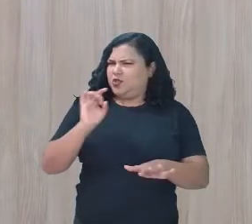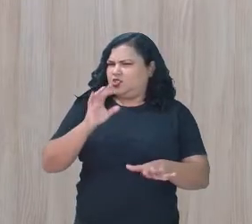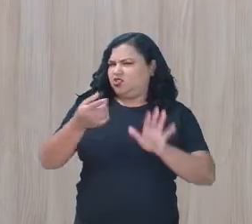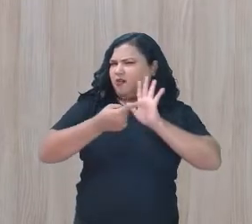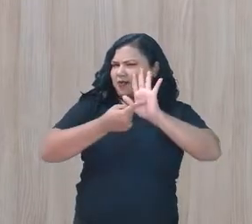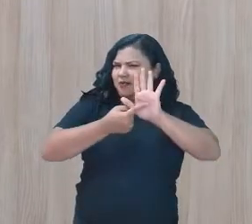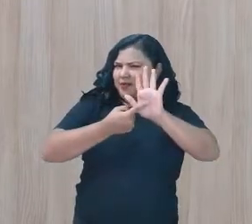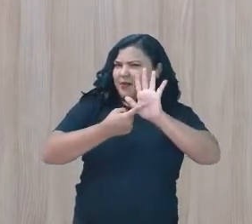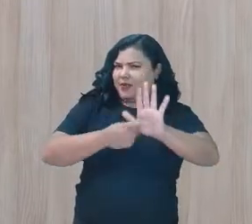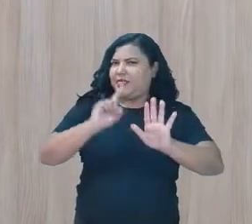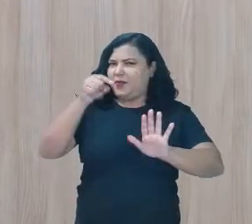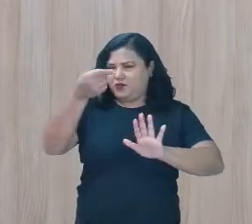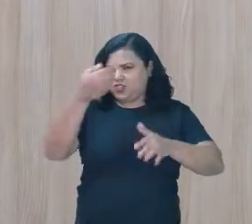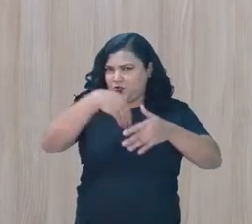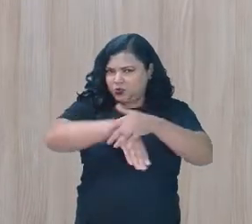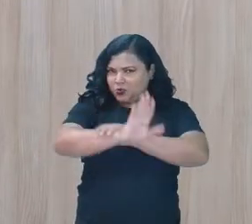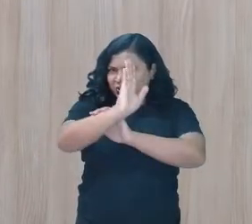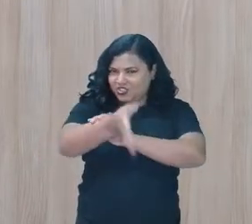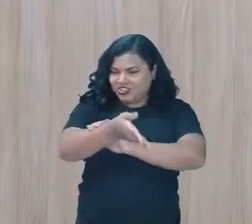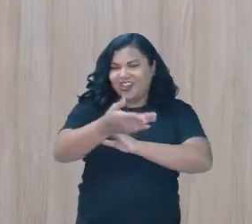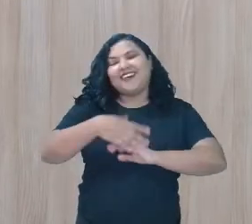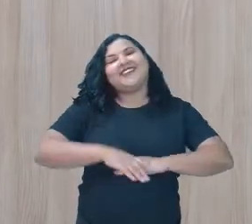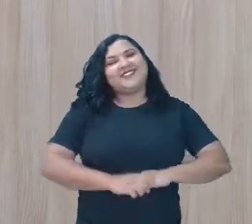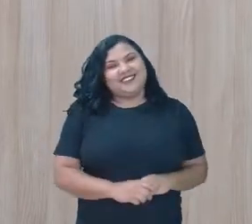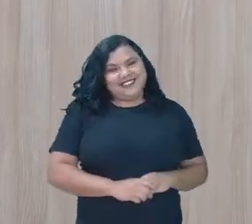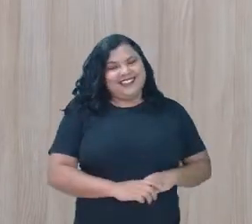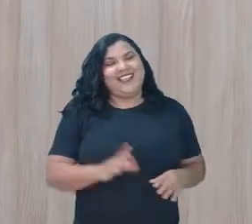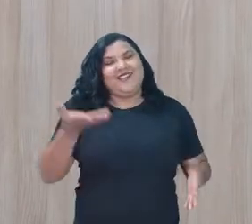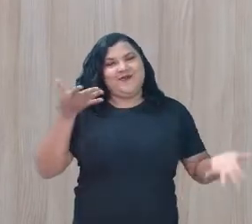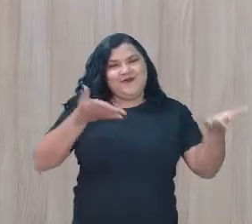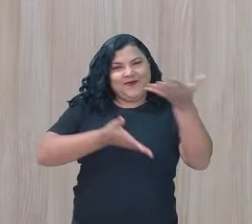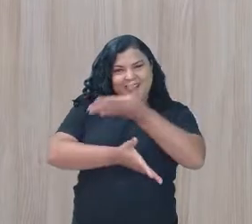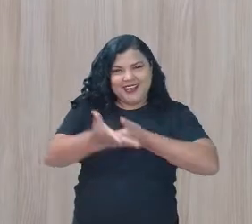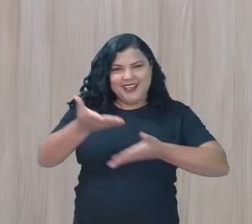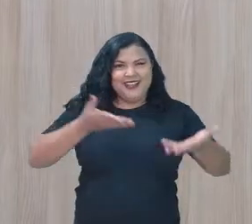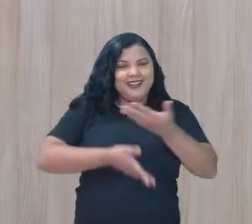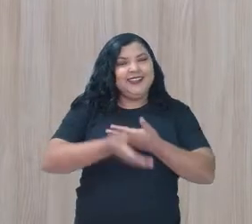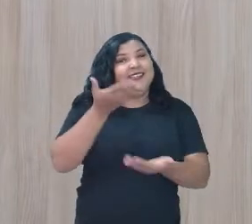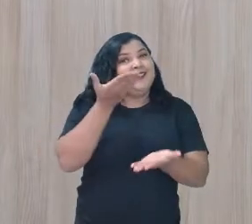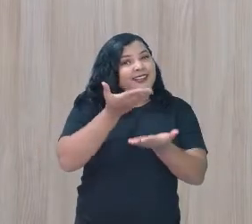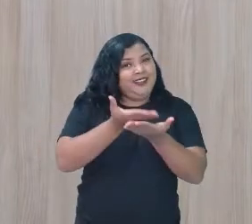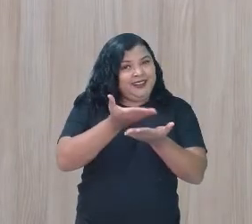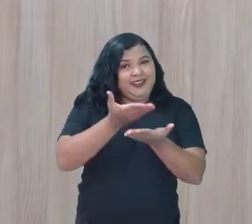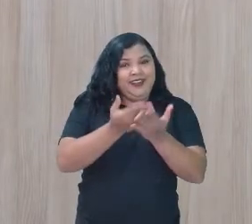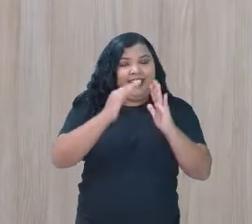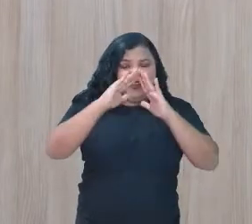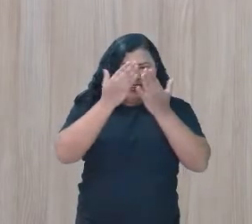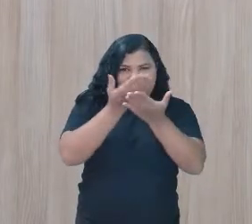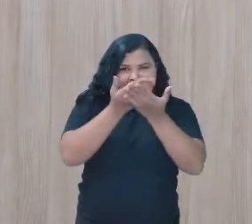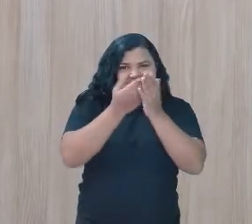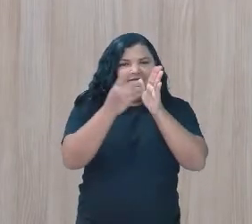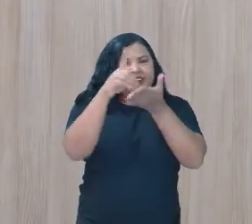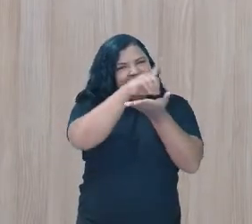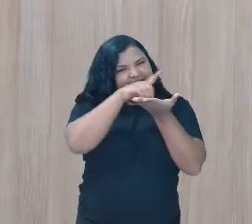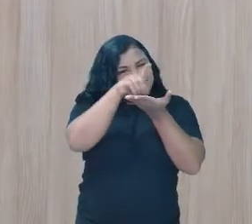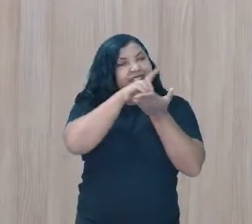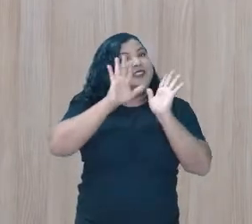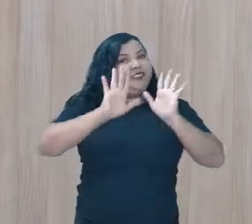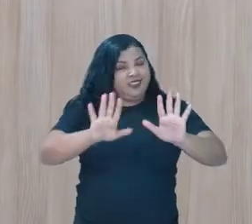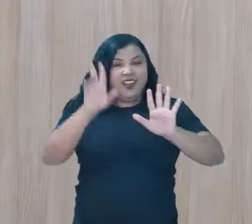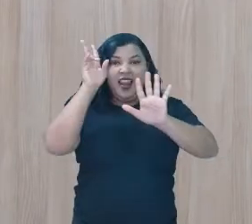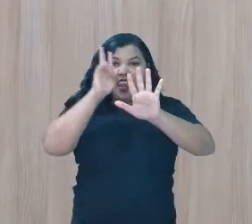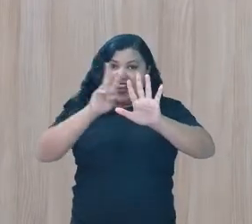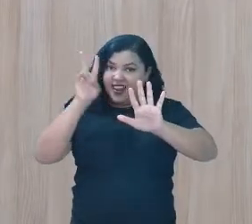O pessoal já vai se acostumando aí, vai chegando, certo? Para participar da nossa escola digital, tá?